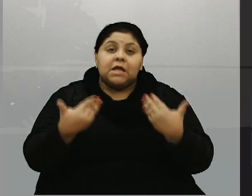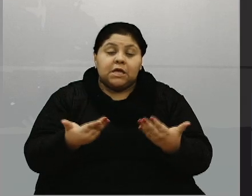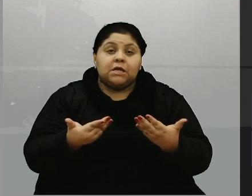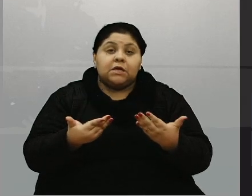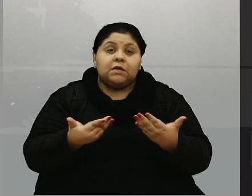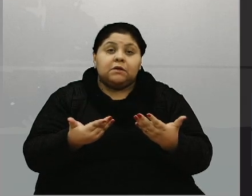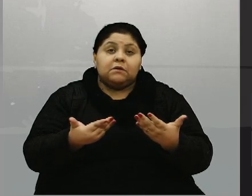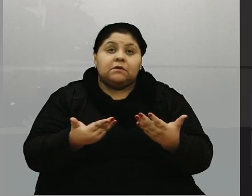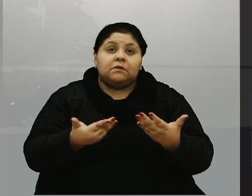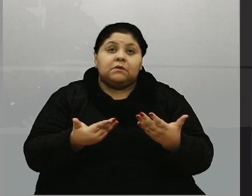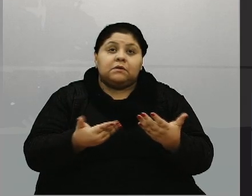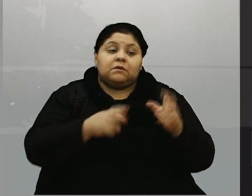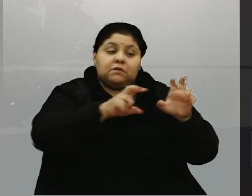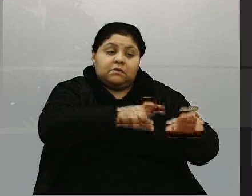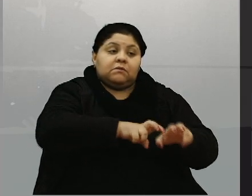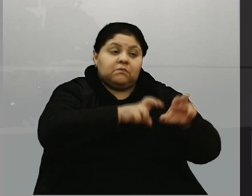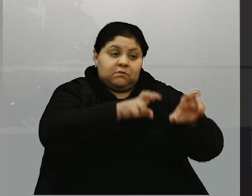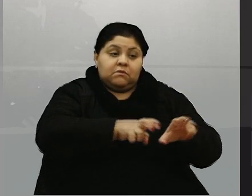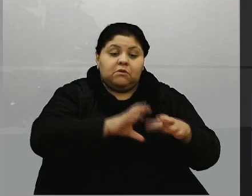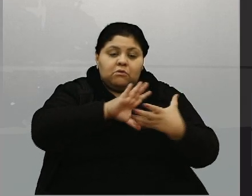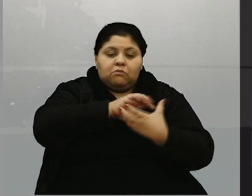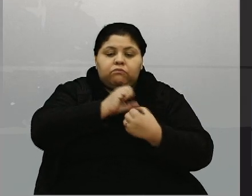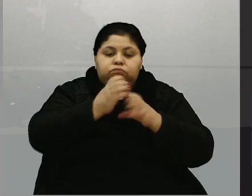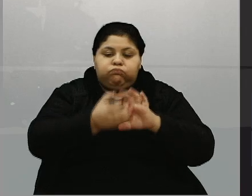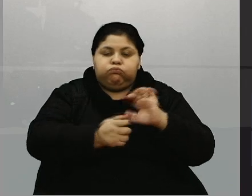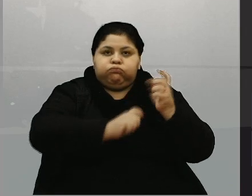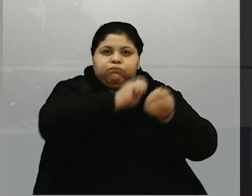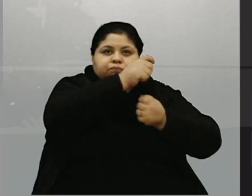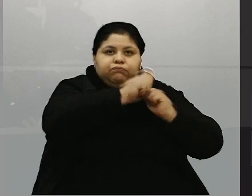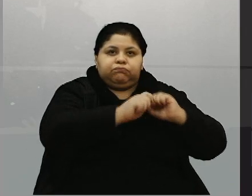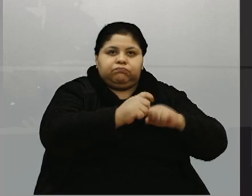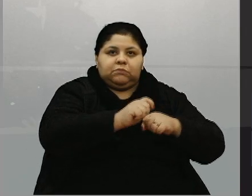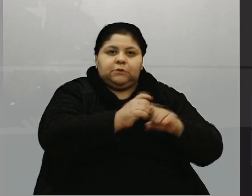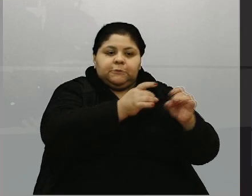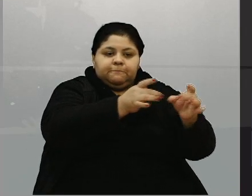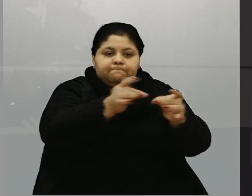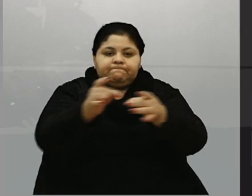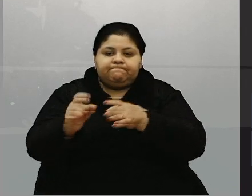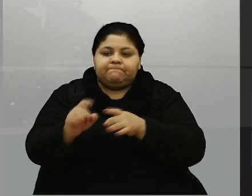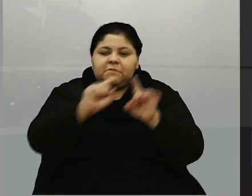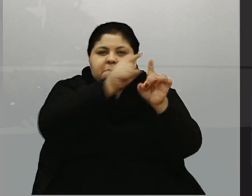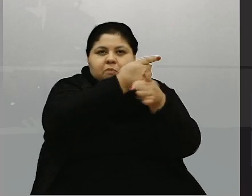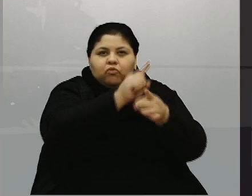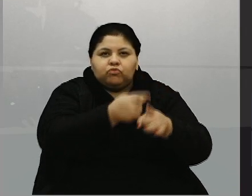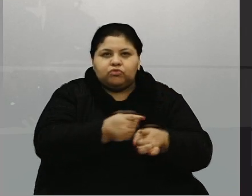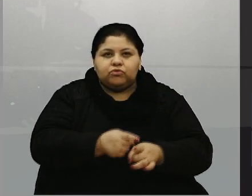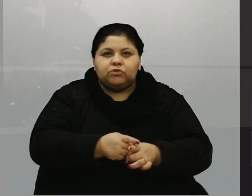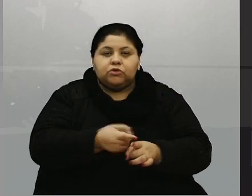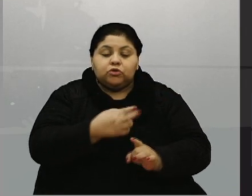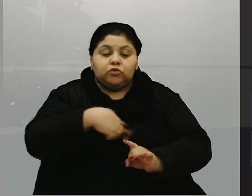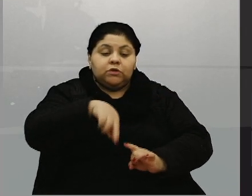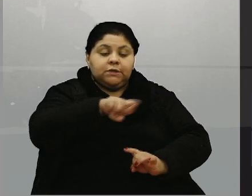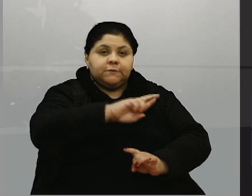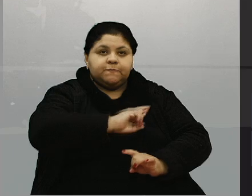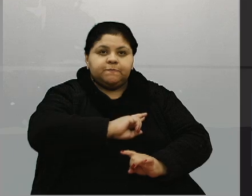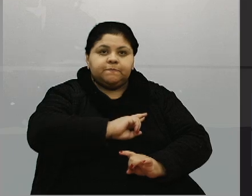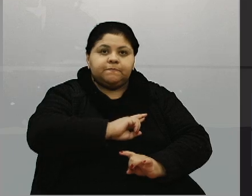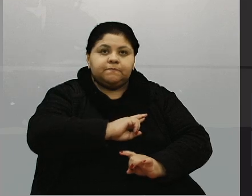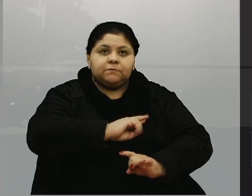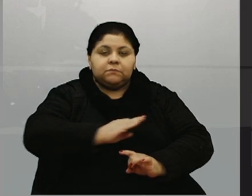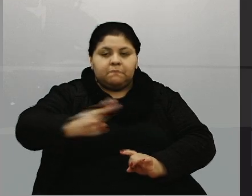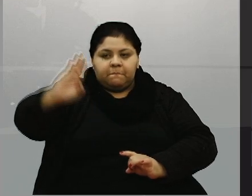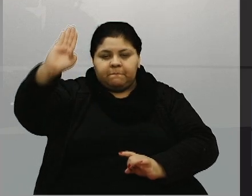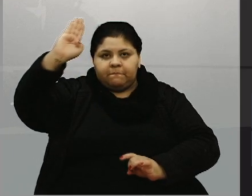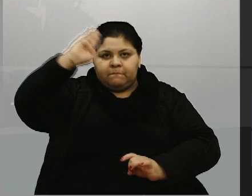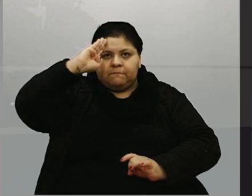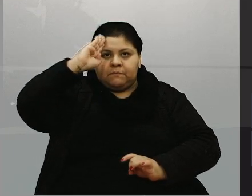ali agricultores, artesãos, industriais, comerciantes, músicos, religiosos, militares